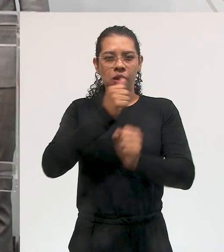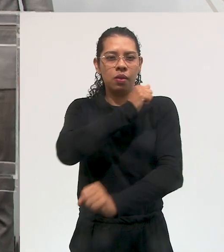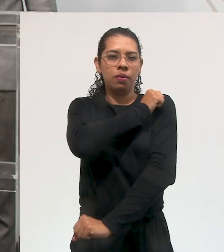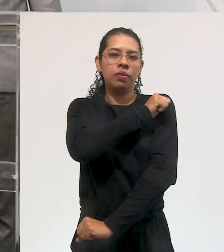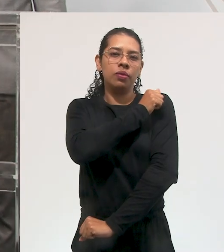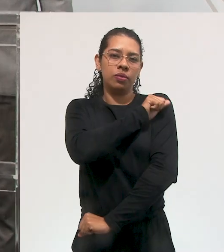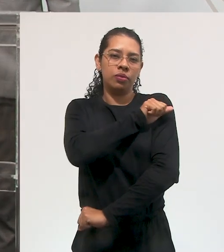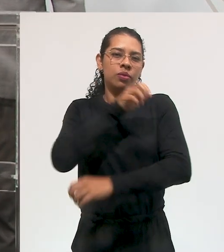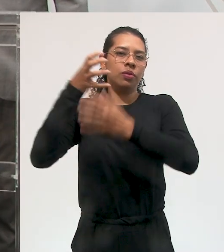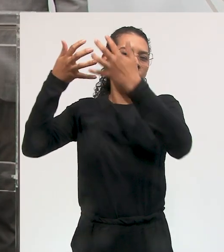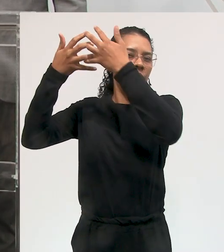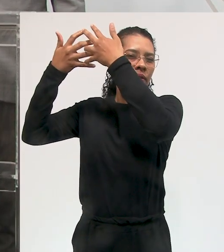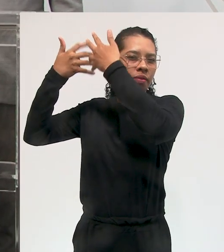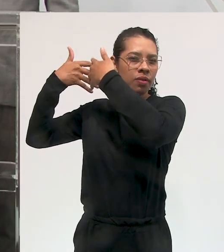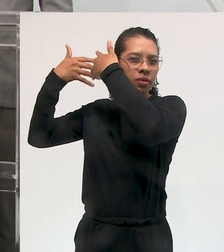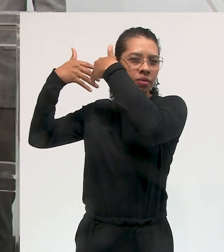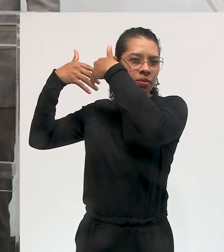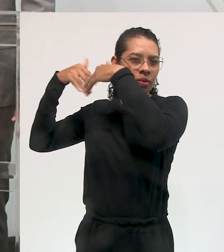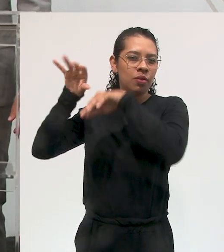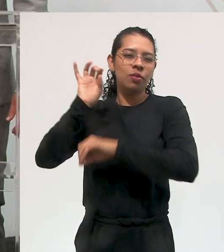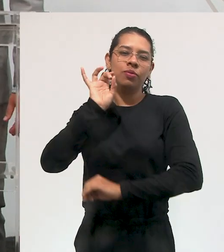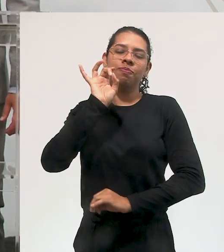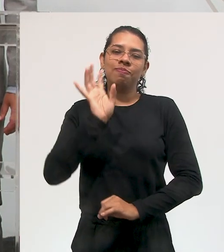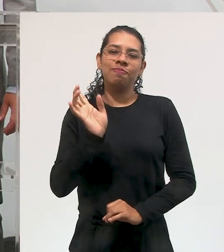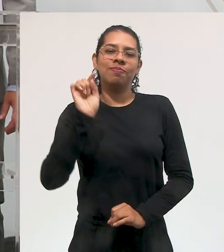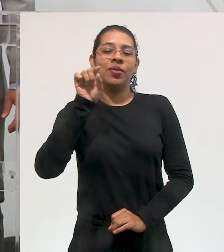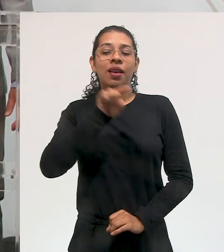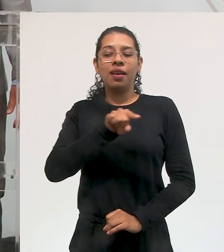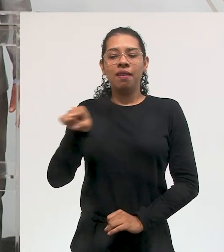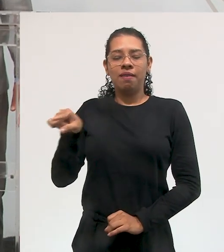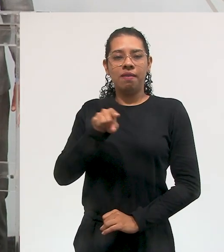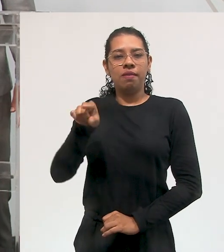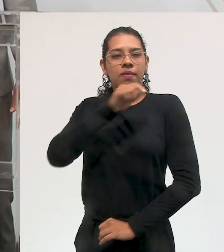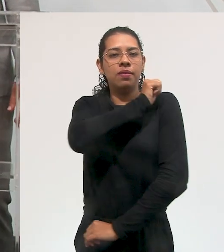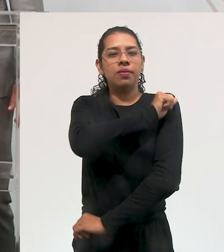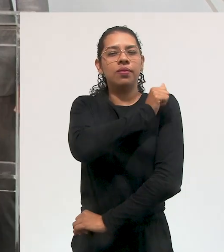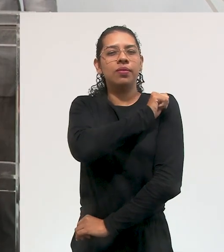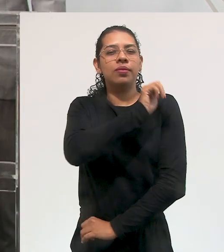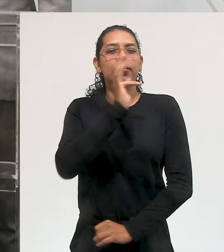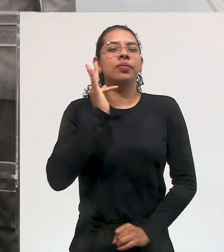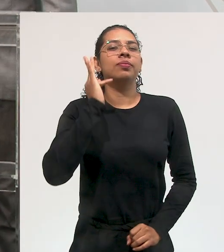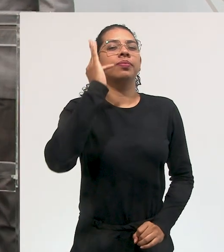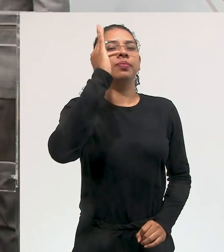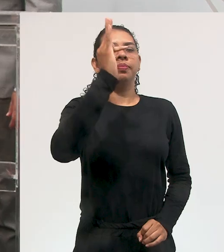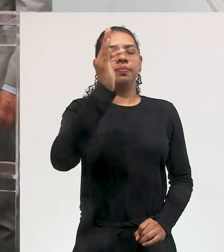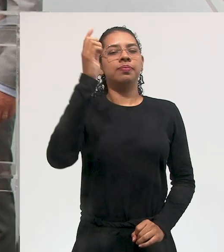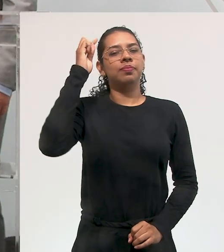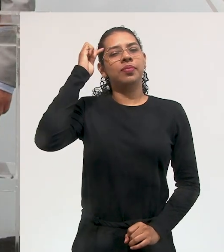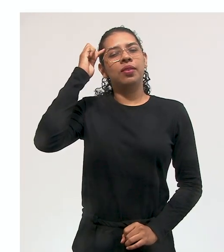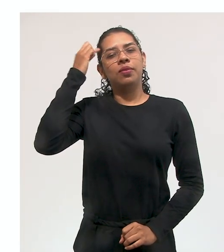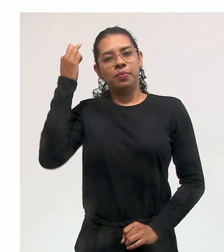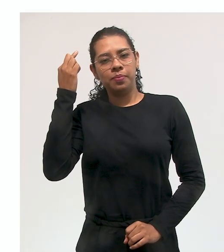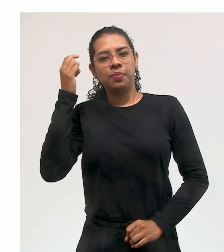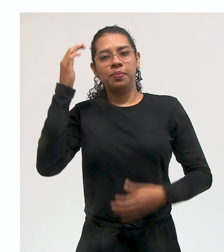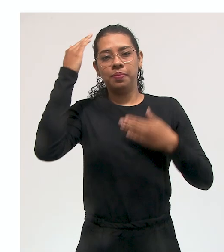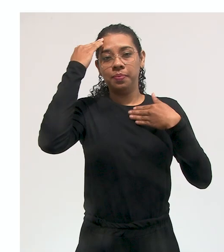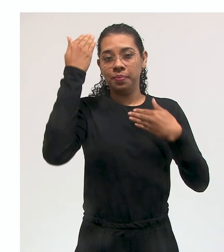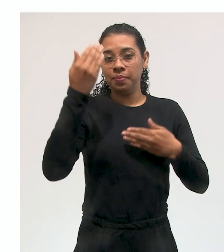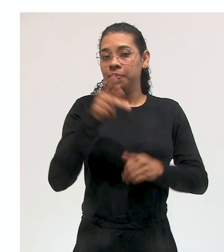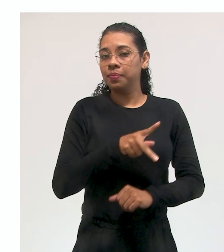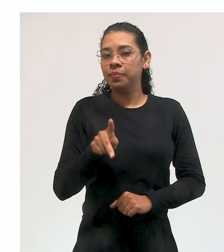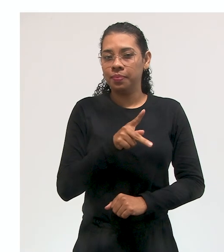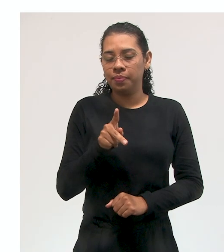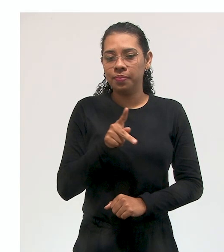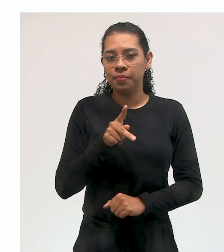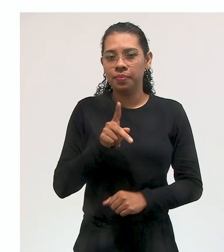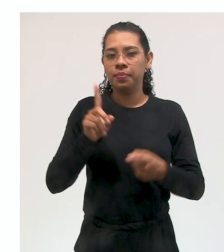para esses alunos algumas reflexões que só eles lá na frente vão descobrir e vão agradecer a gente, ok? A distância